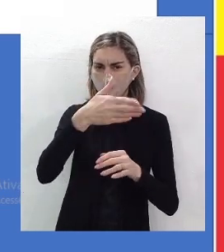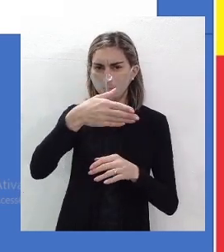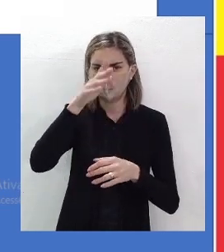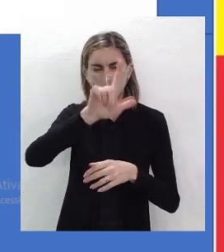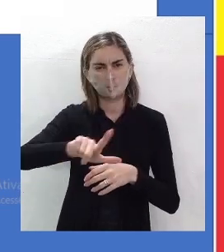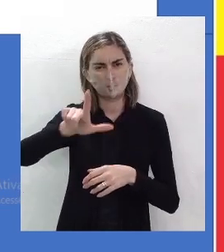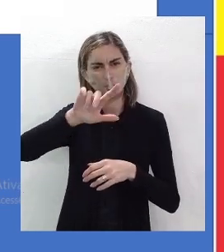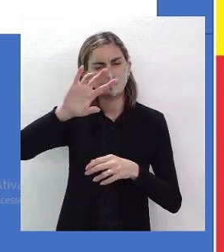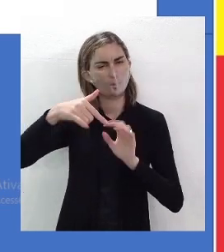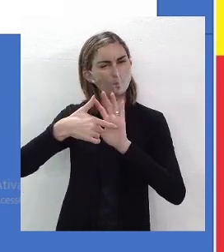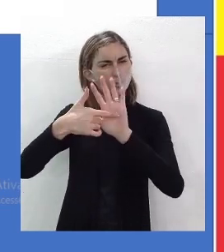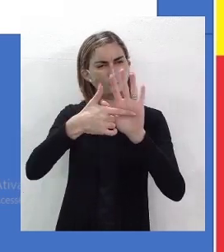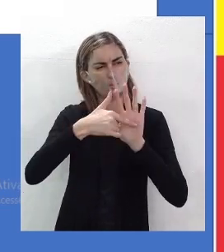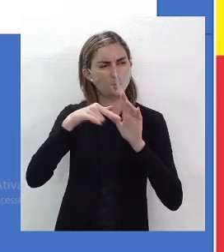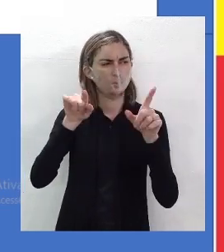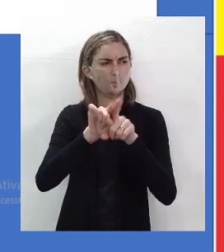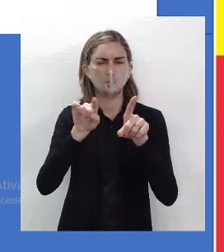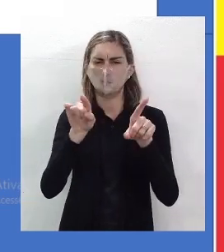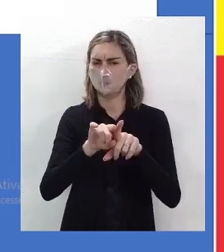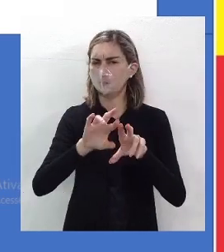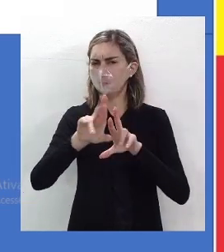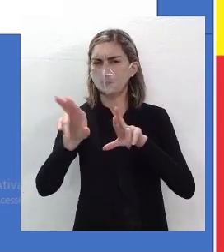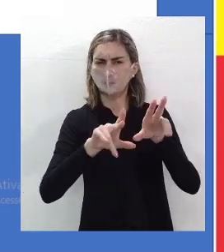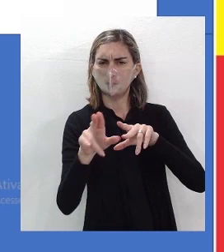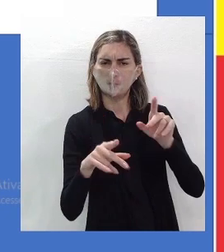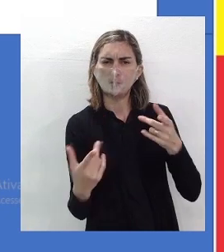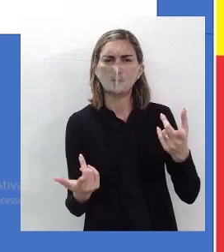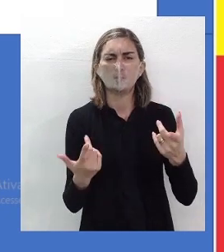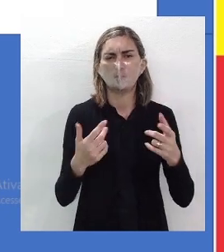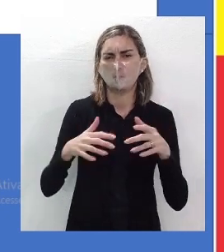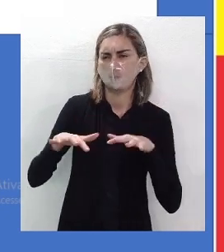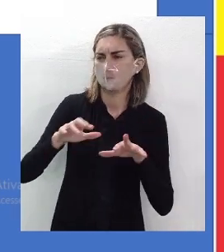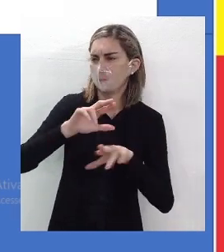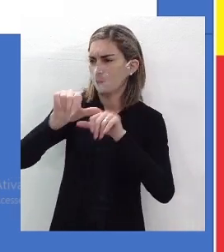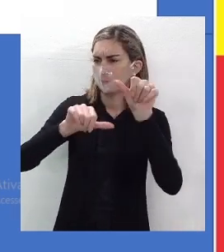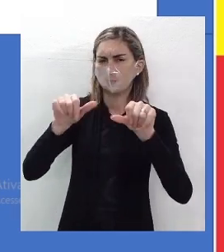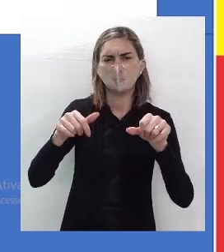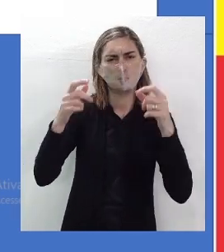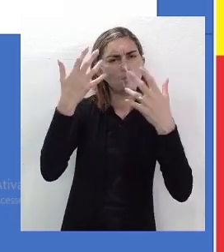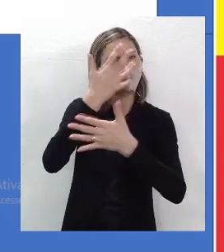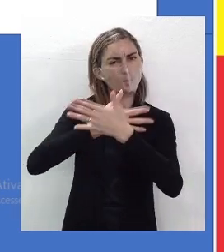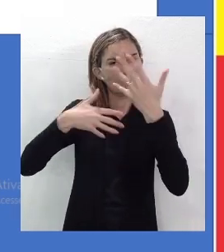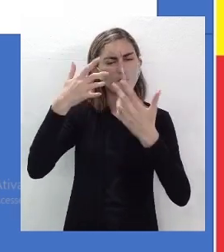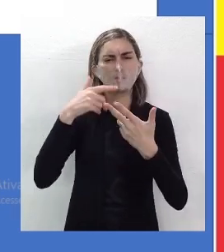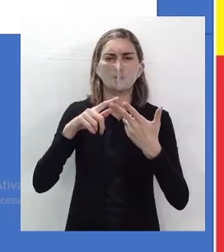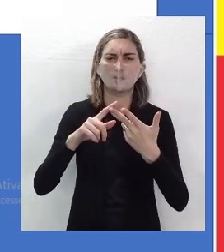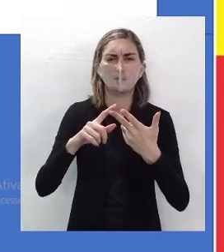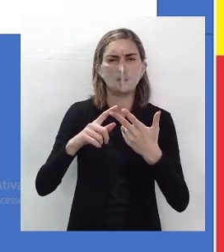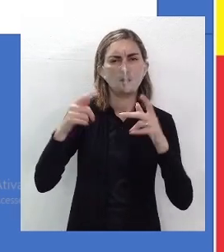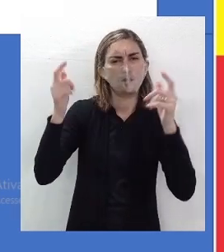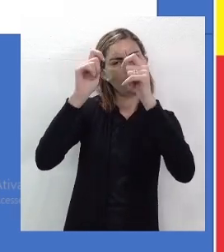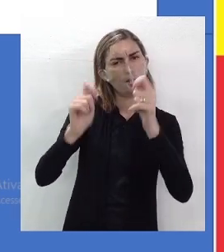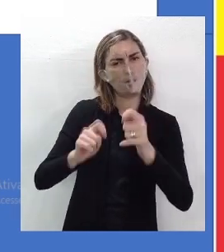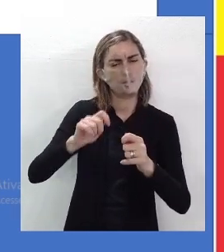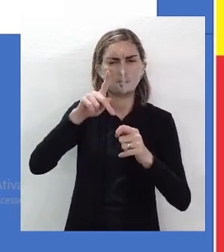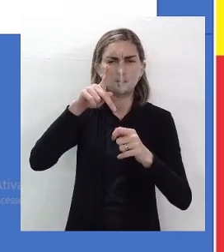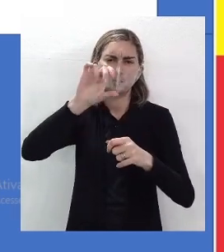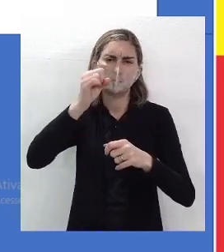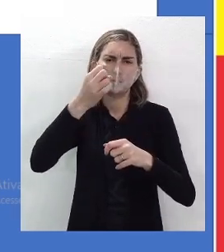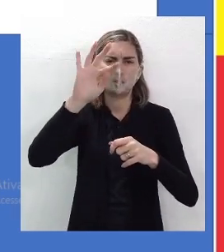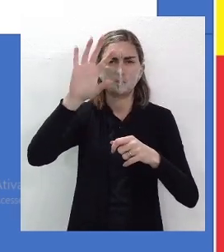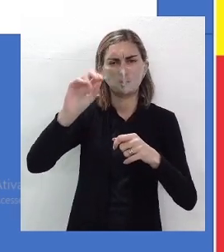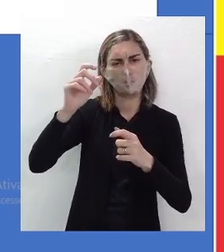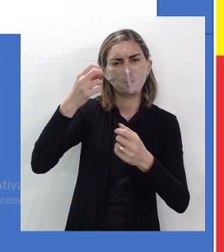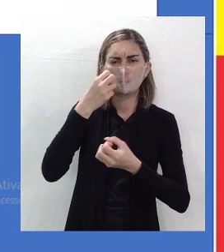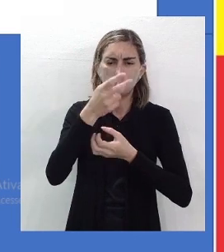literário, apresentado também em diversas manifestações na música e nas artes plásticas. A